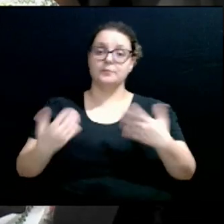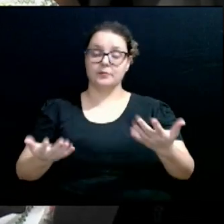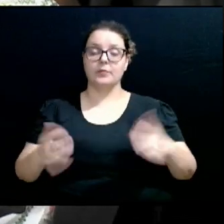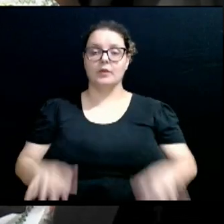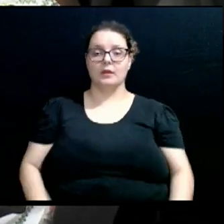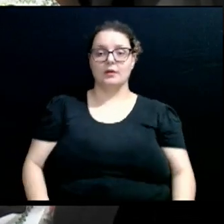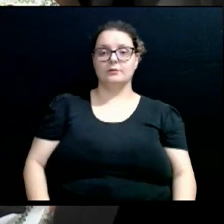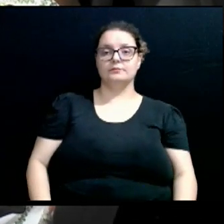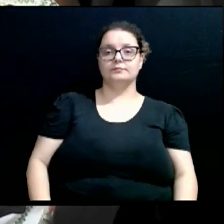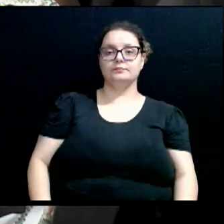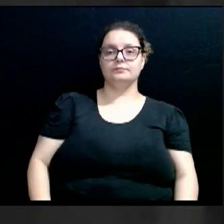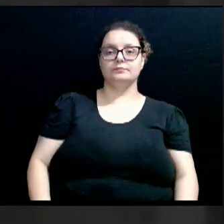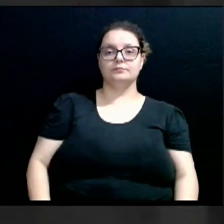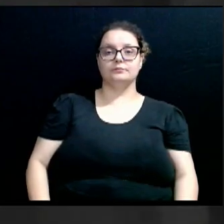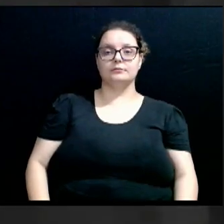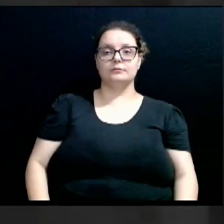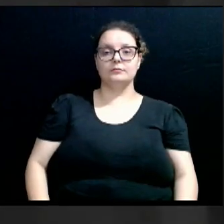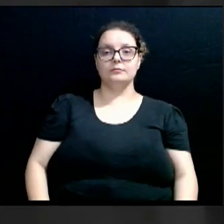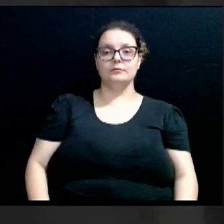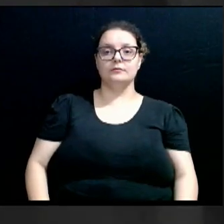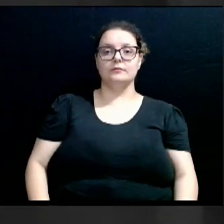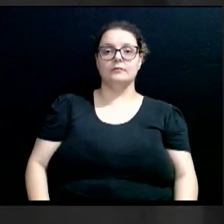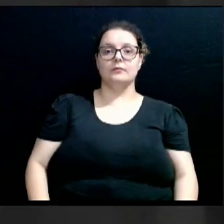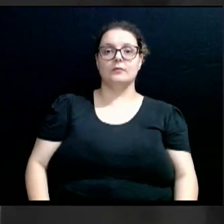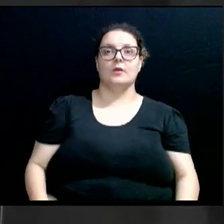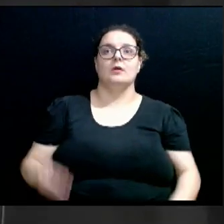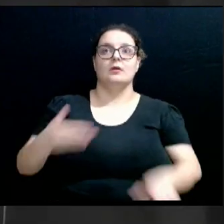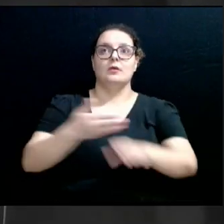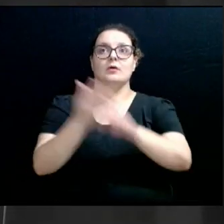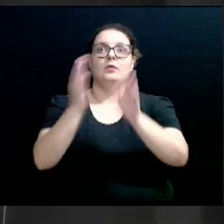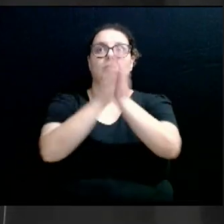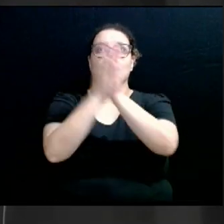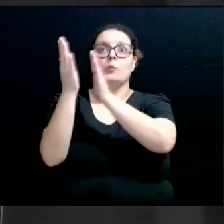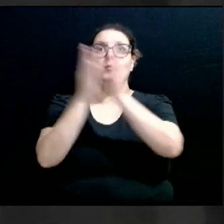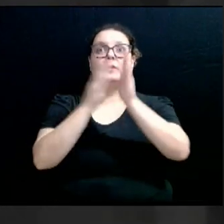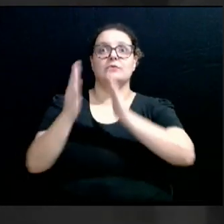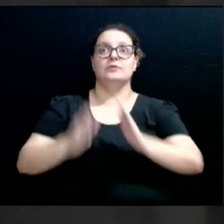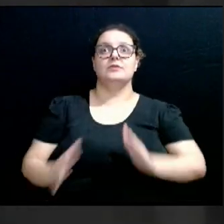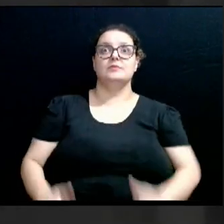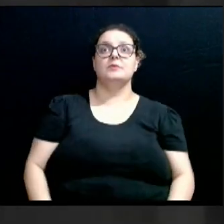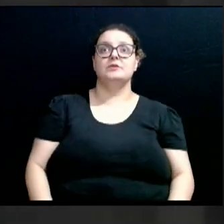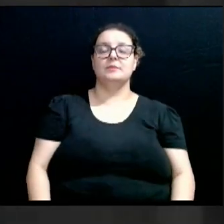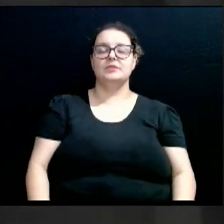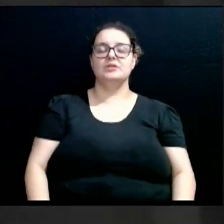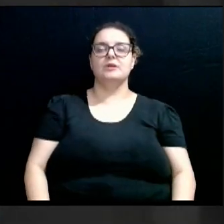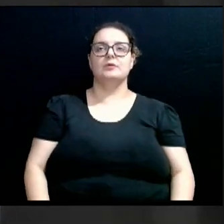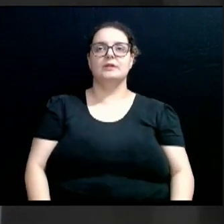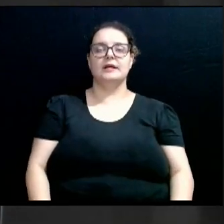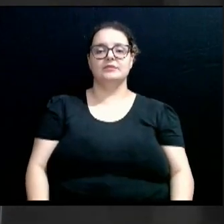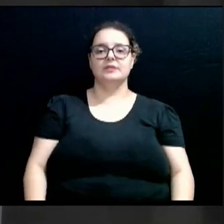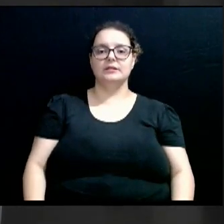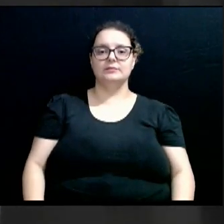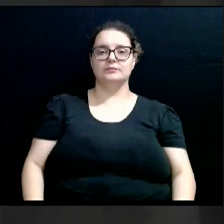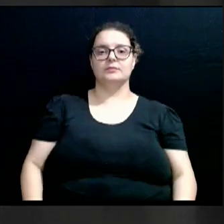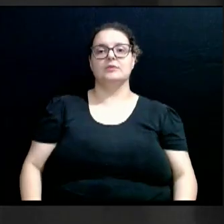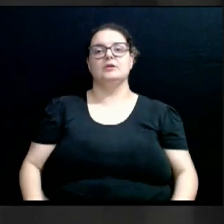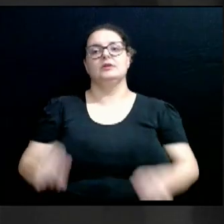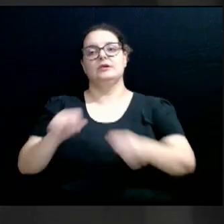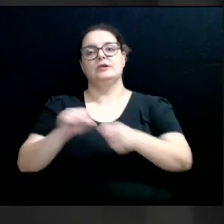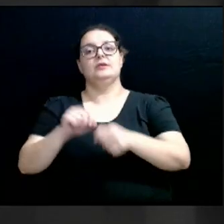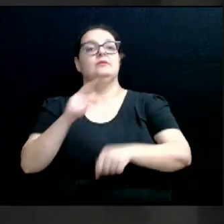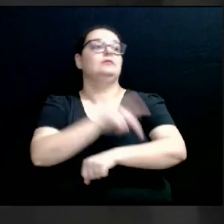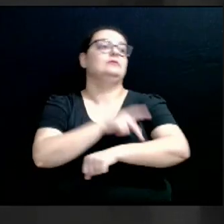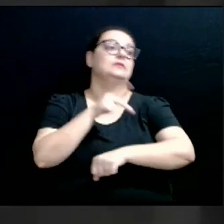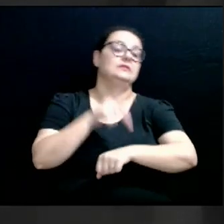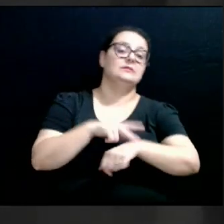eu fui entrando na biblioteconomia, mas aí eu fui fazer direito, eu fui fazer pedagogia, entendeu? Eu